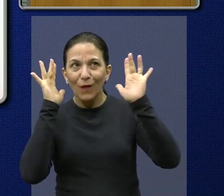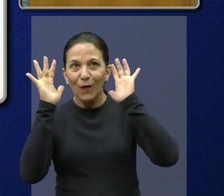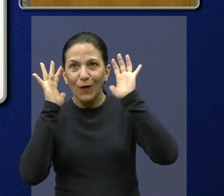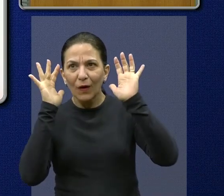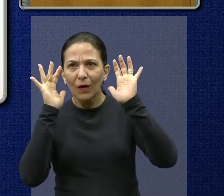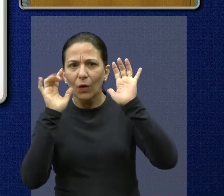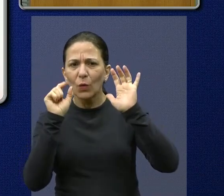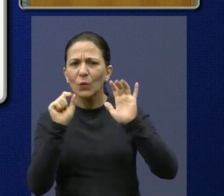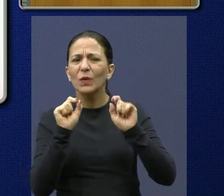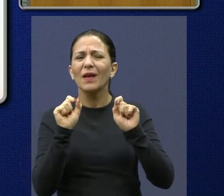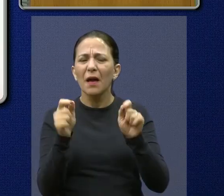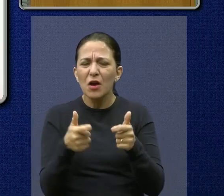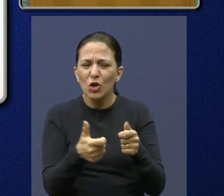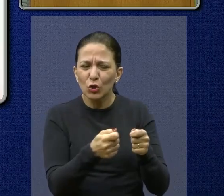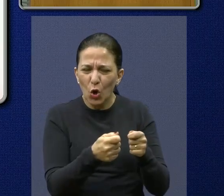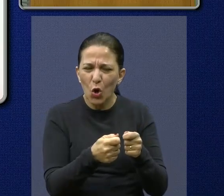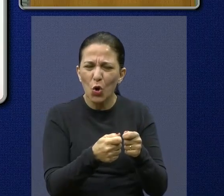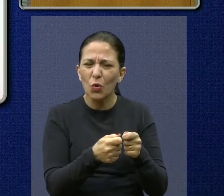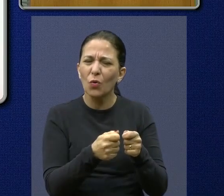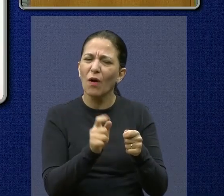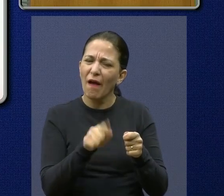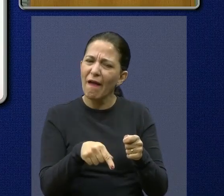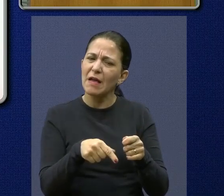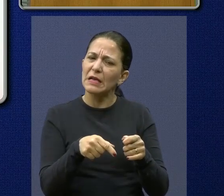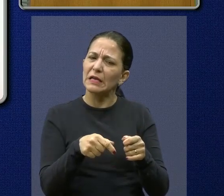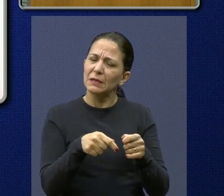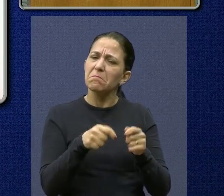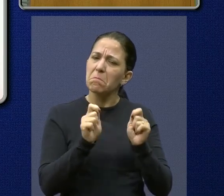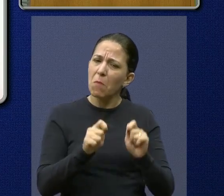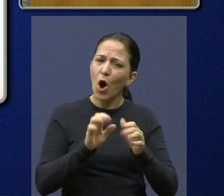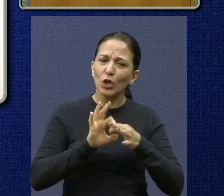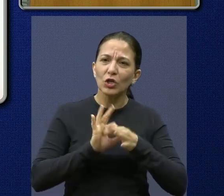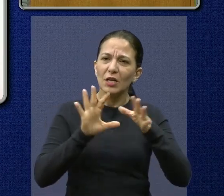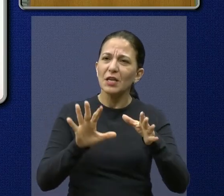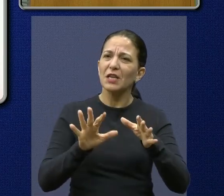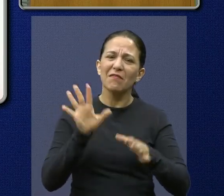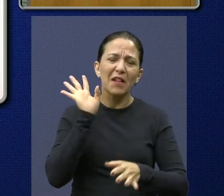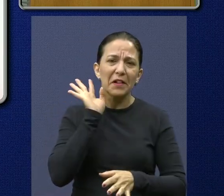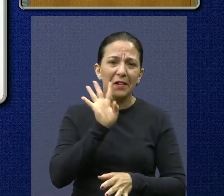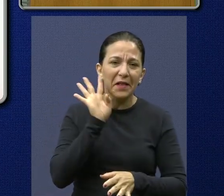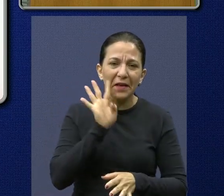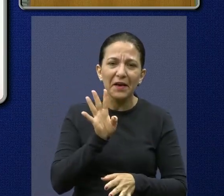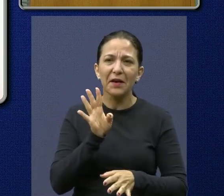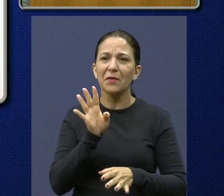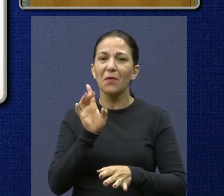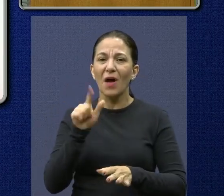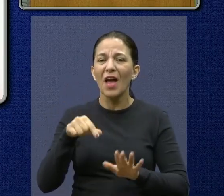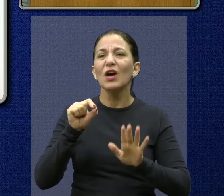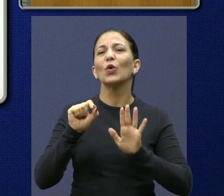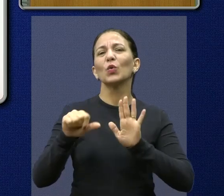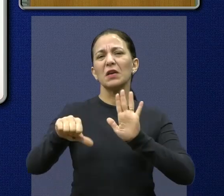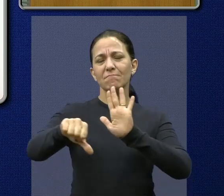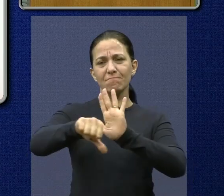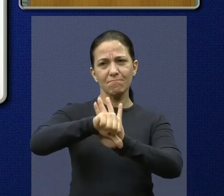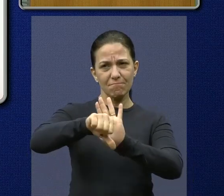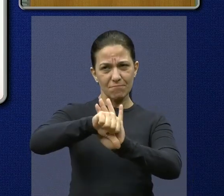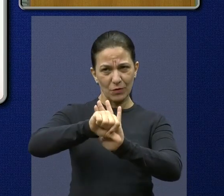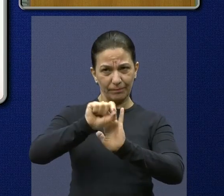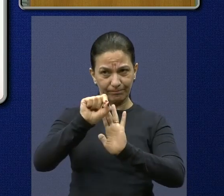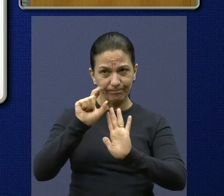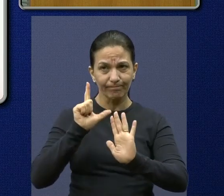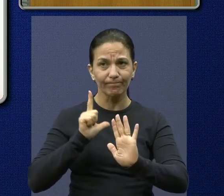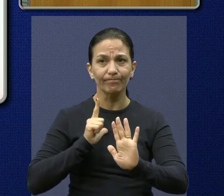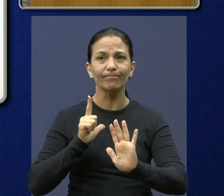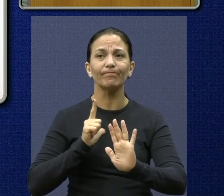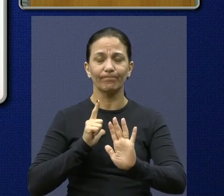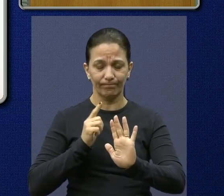jogo é responsável, aqui o jogo é legal, né? Isso é criminoso, né? Isso